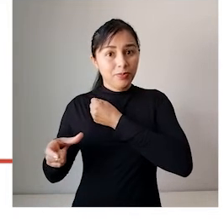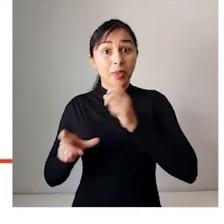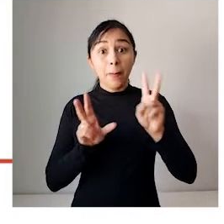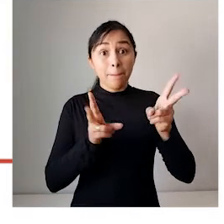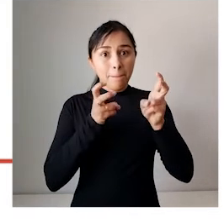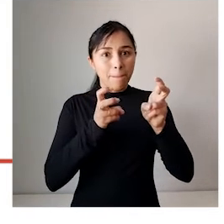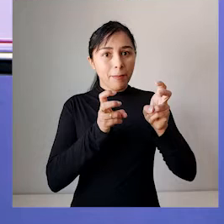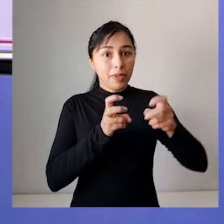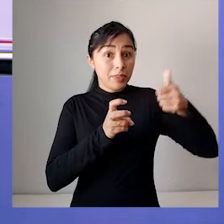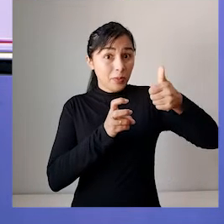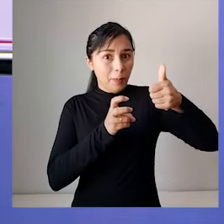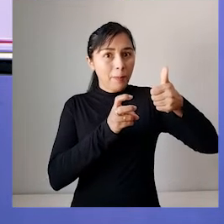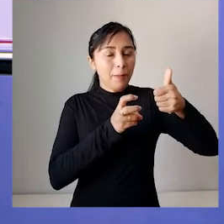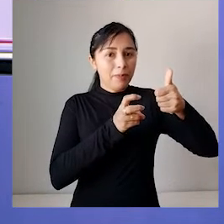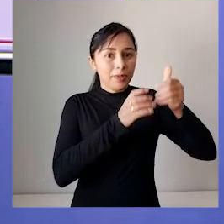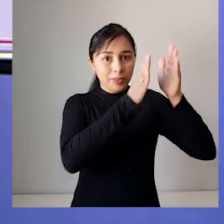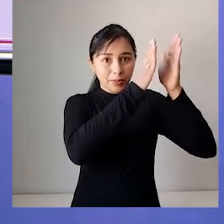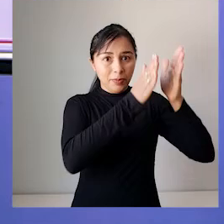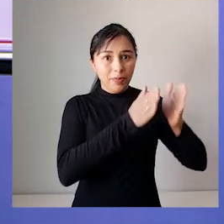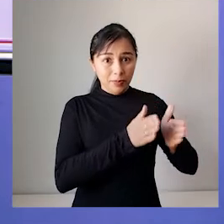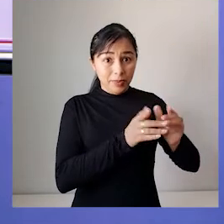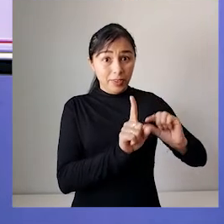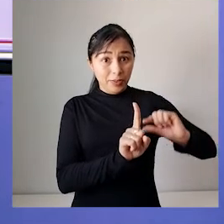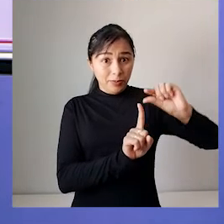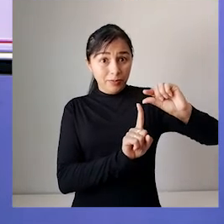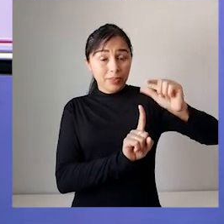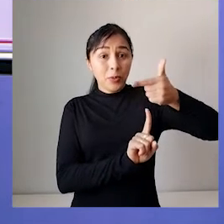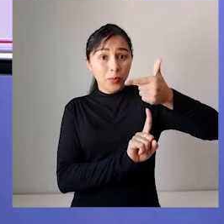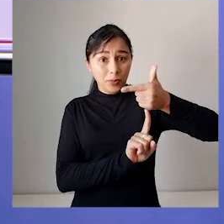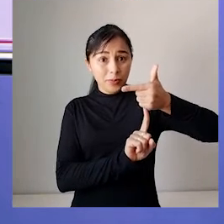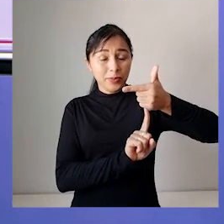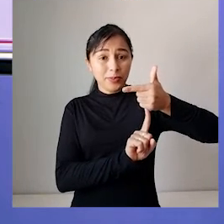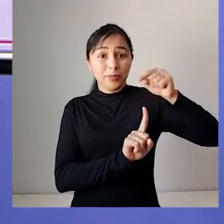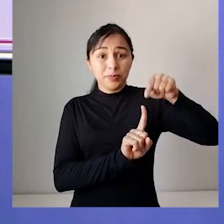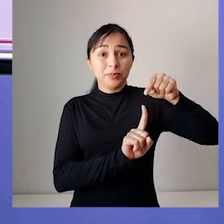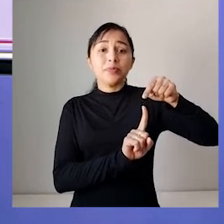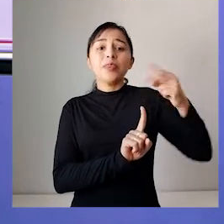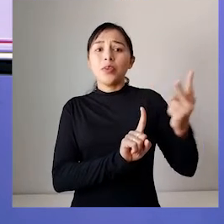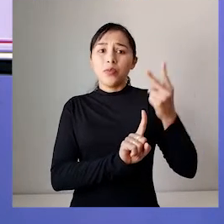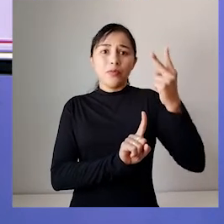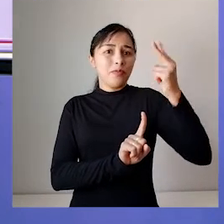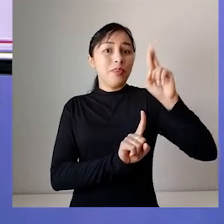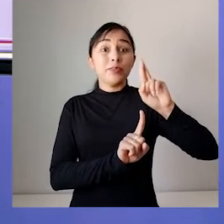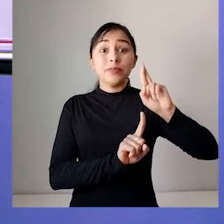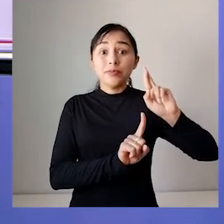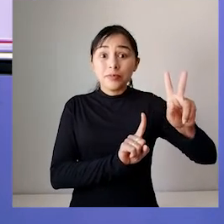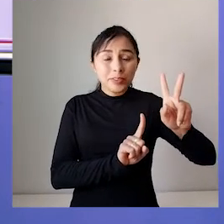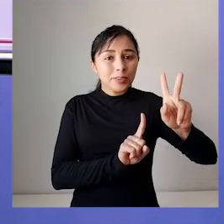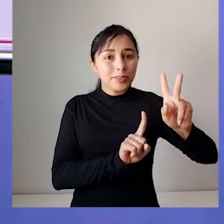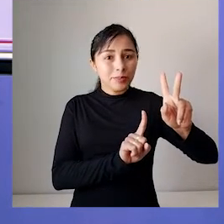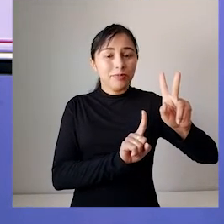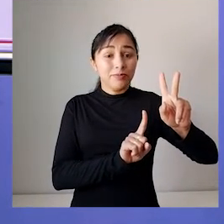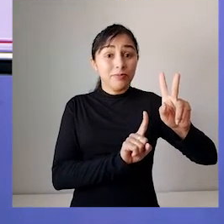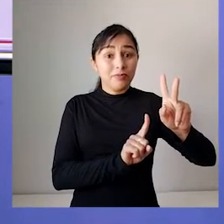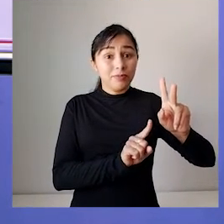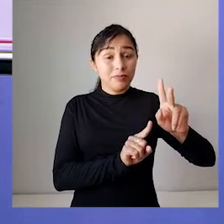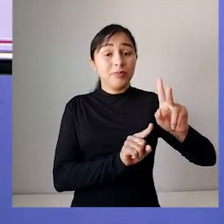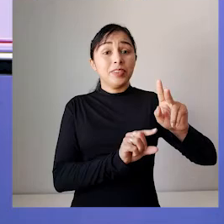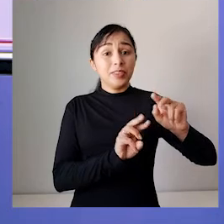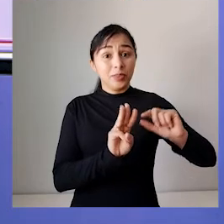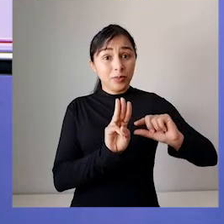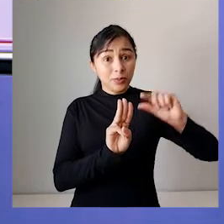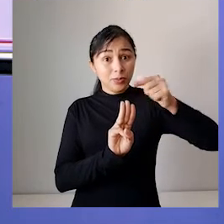primeira ordem, que é a ordem das unidades, o algarismo 2, que ele tem um valor diferente da terceira